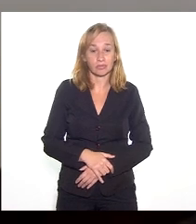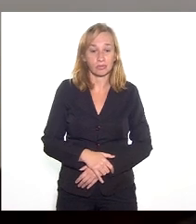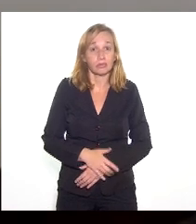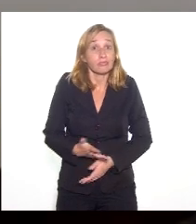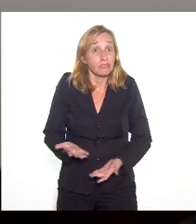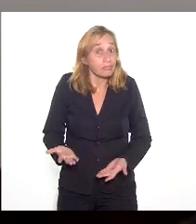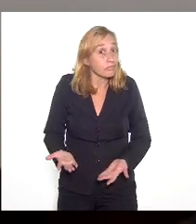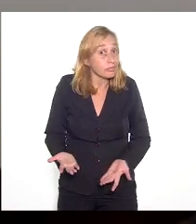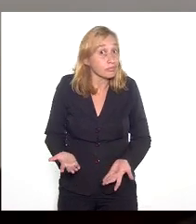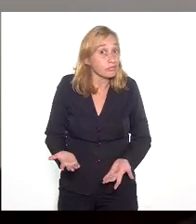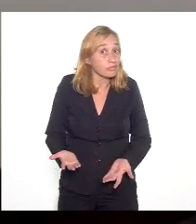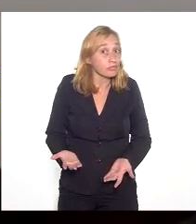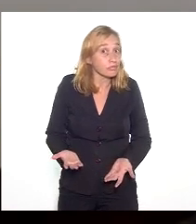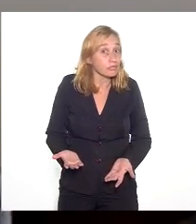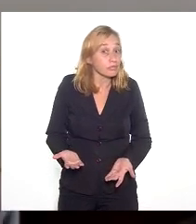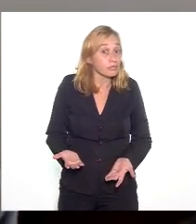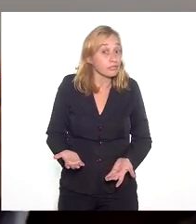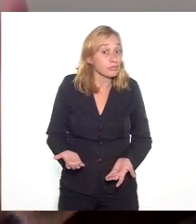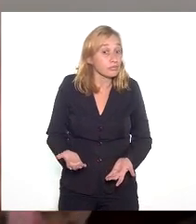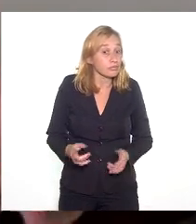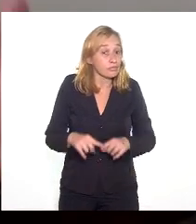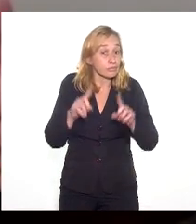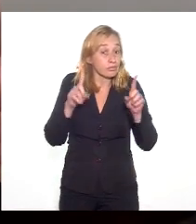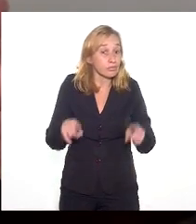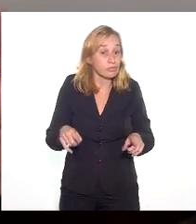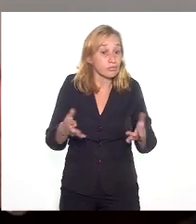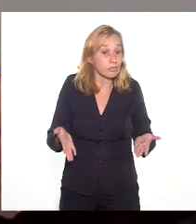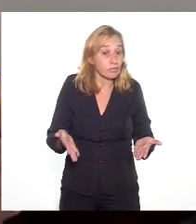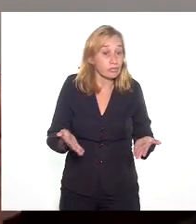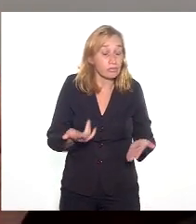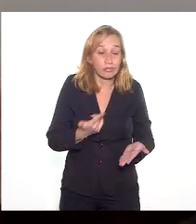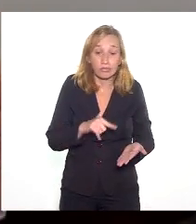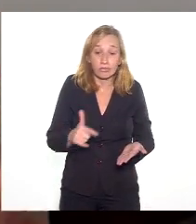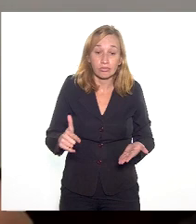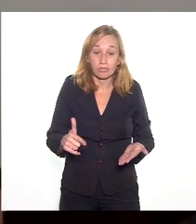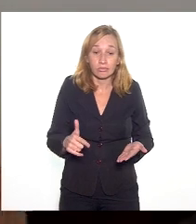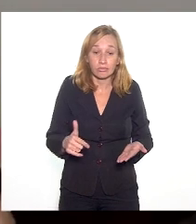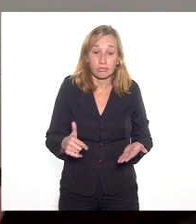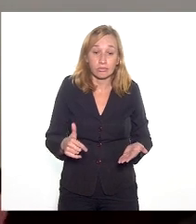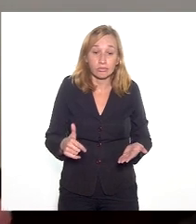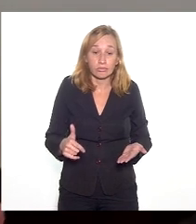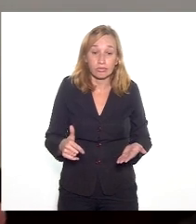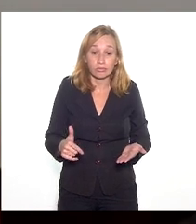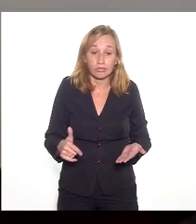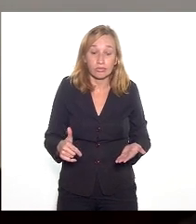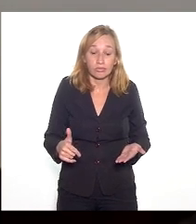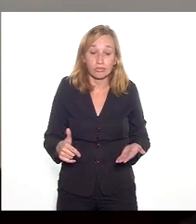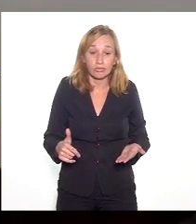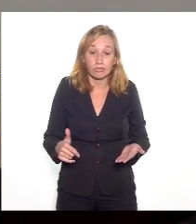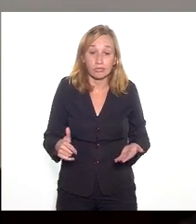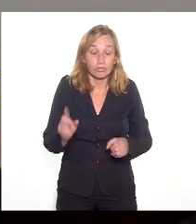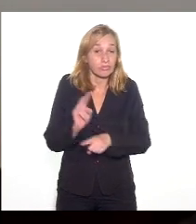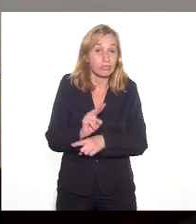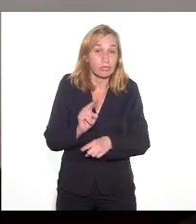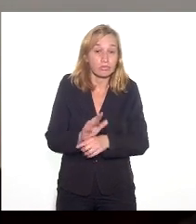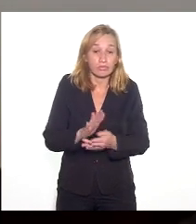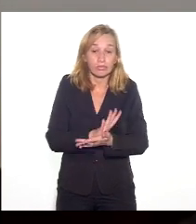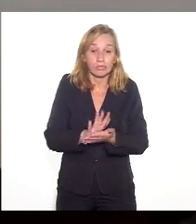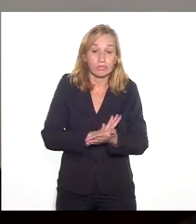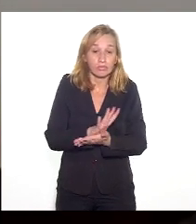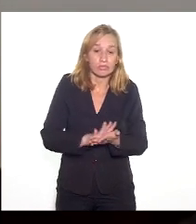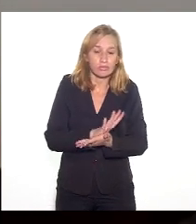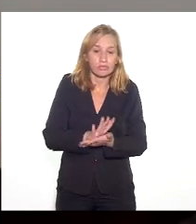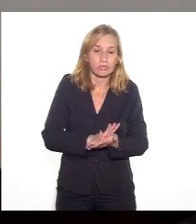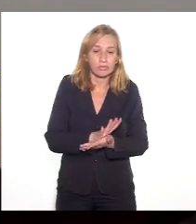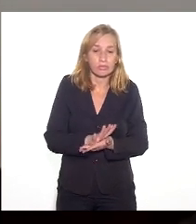Ora essa, os servidores não tiveram condições de se defender nesse processo administrativo, fizeram apenas